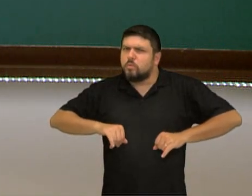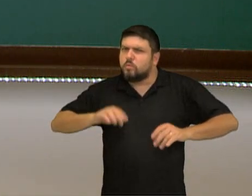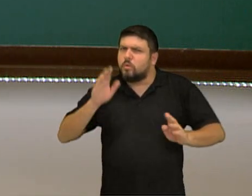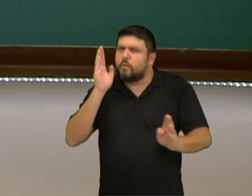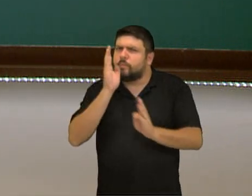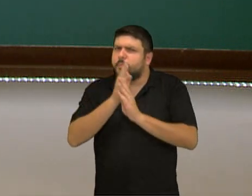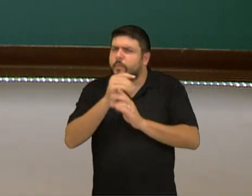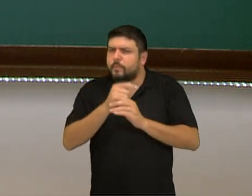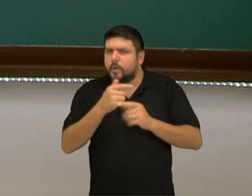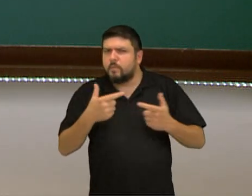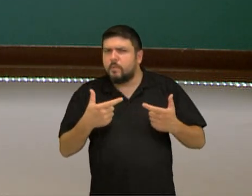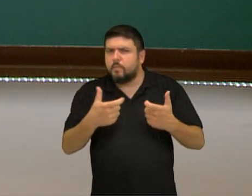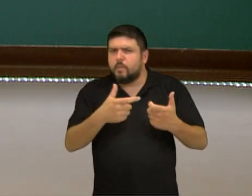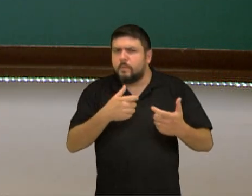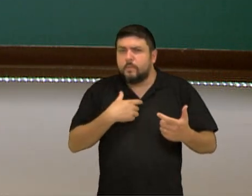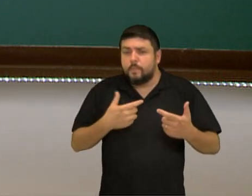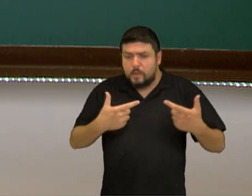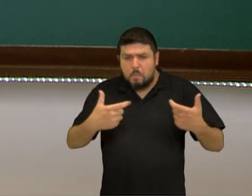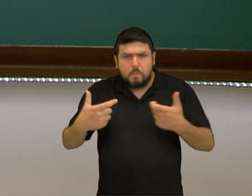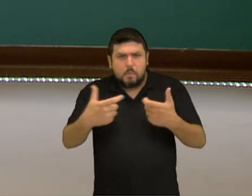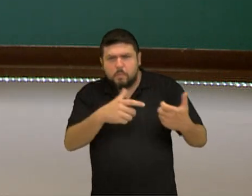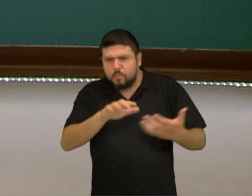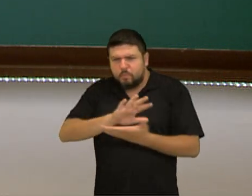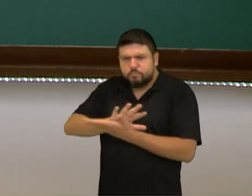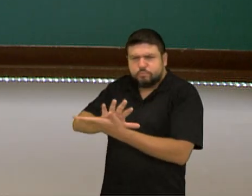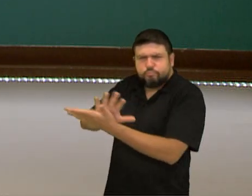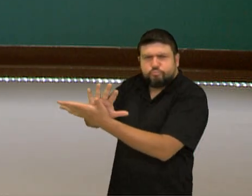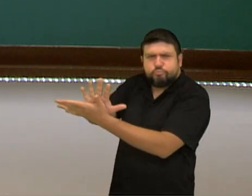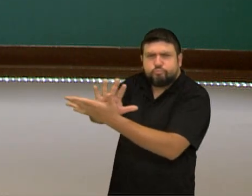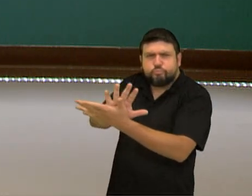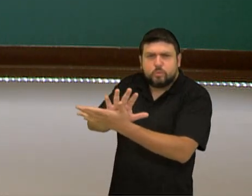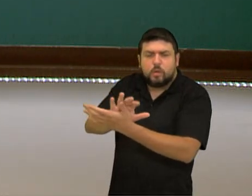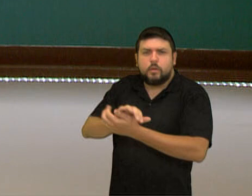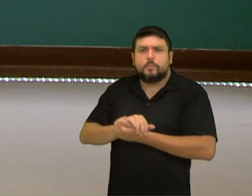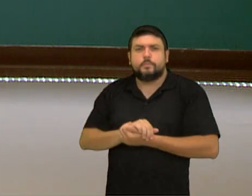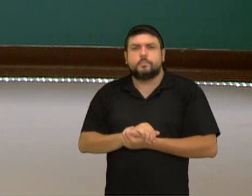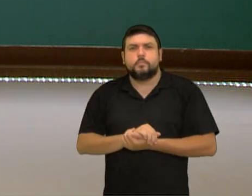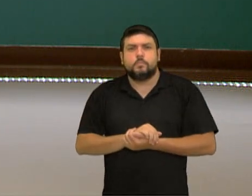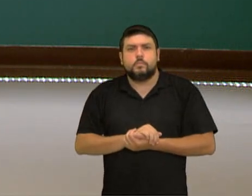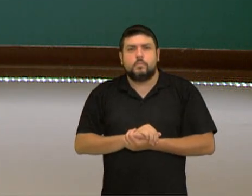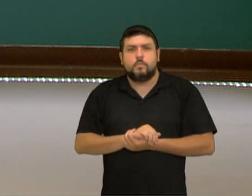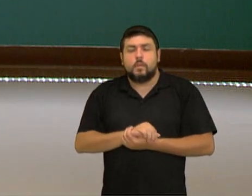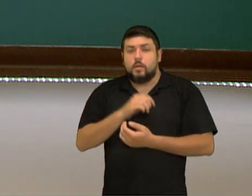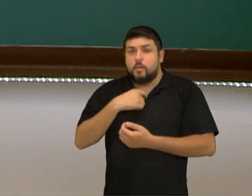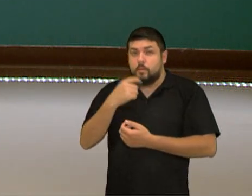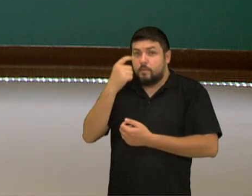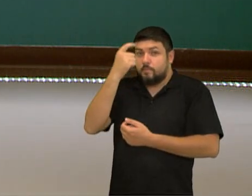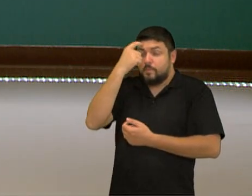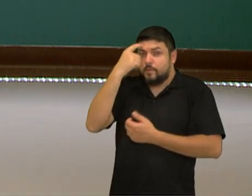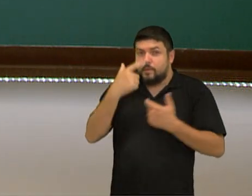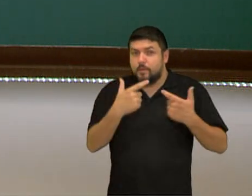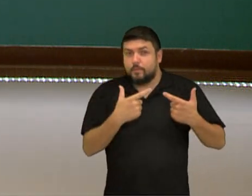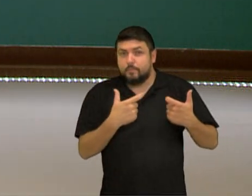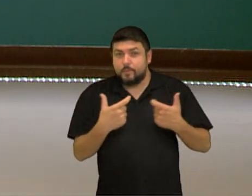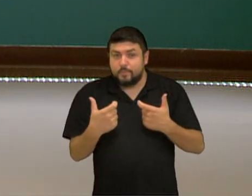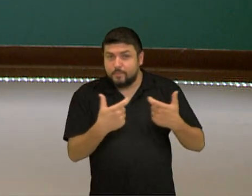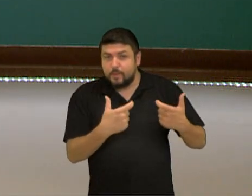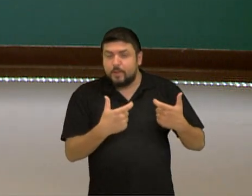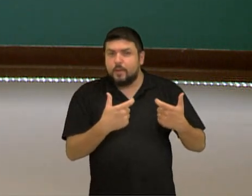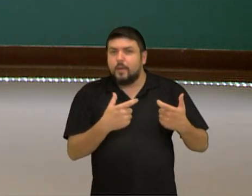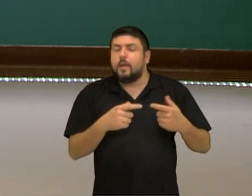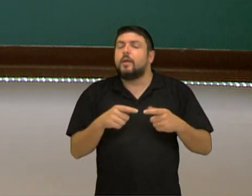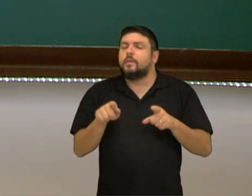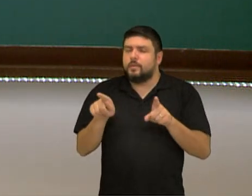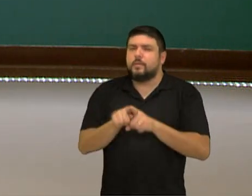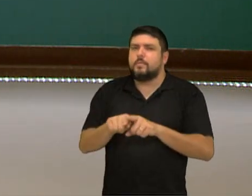vive. Toda a destruição causada na vida da população. Então, quando pensarmos em guerra, pensemos também nesse lado do sofrimento